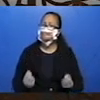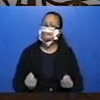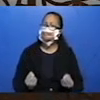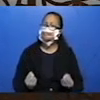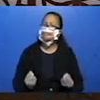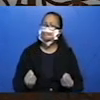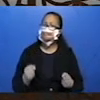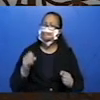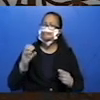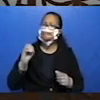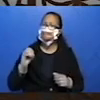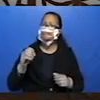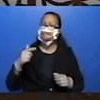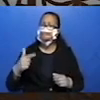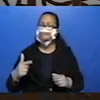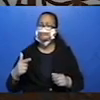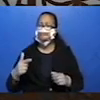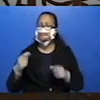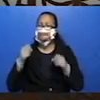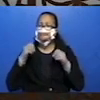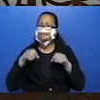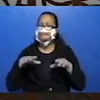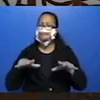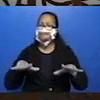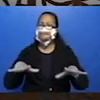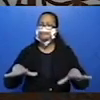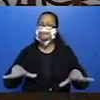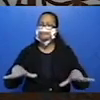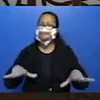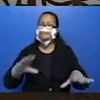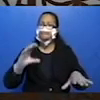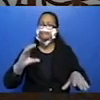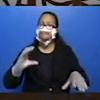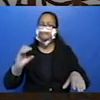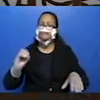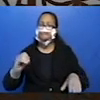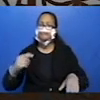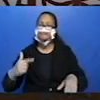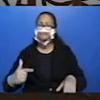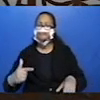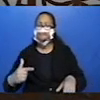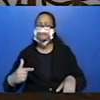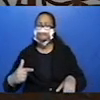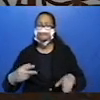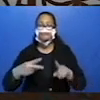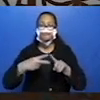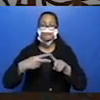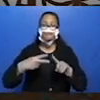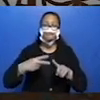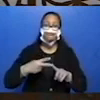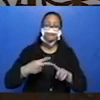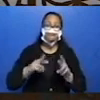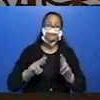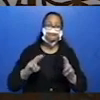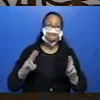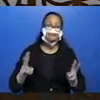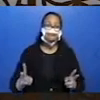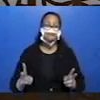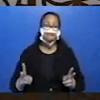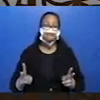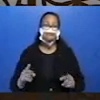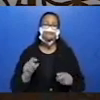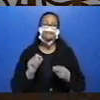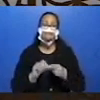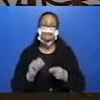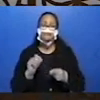nós, e libera o gás carbônico. Então, são dois processos diferentes que ela faz ao